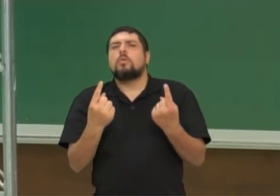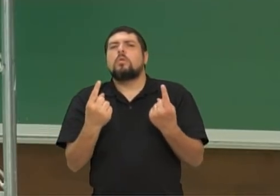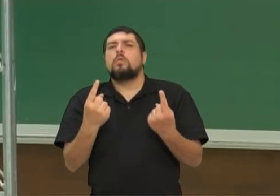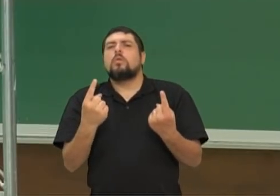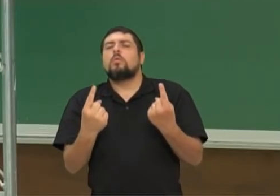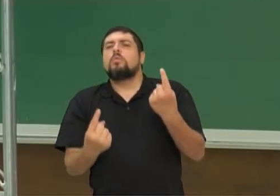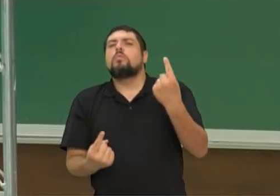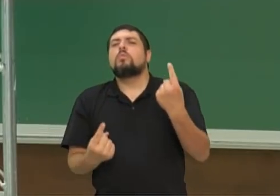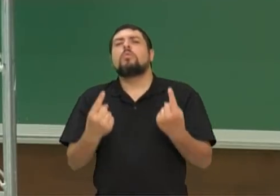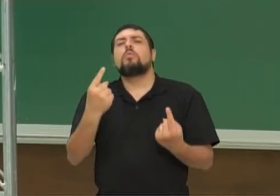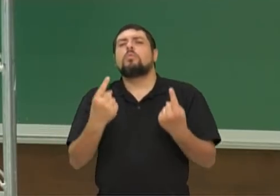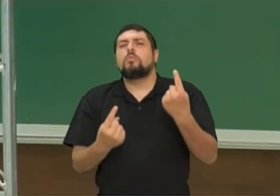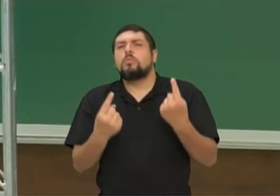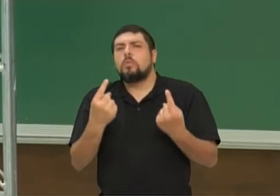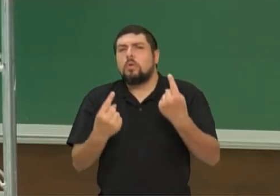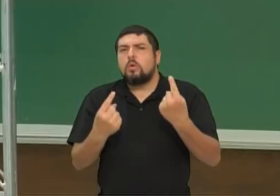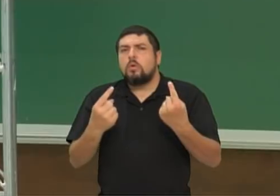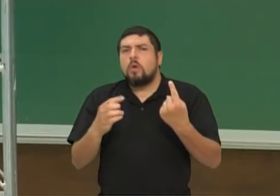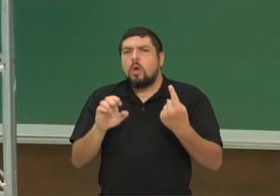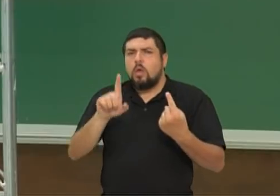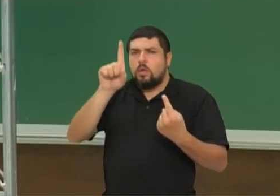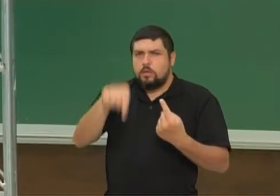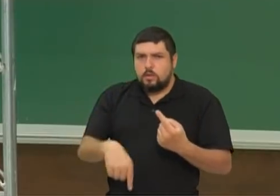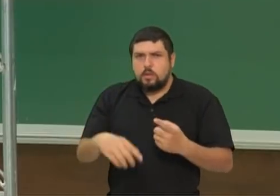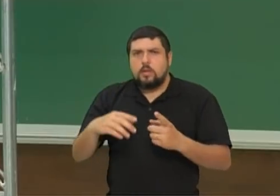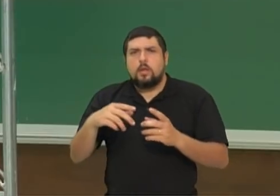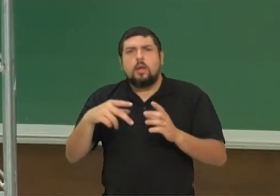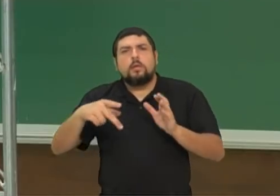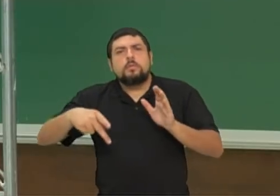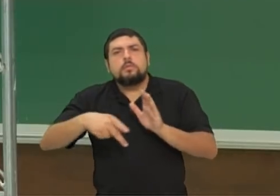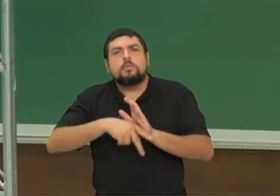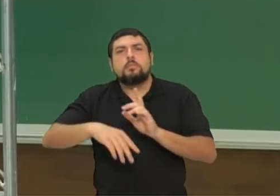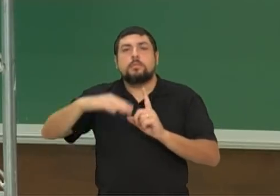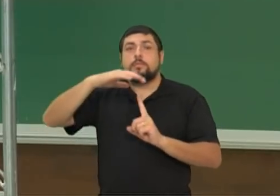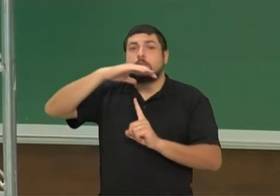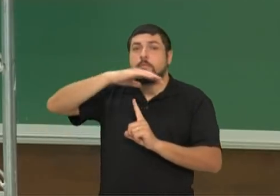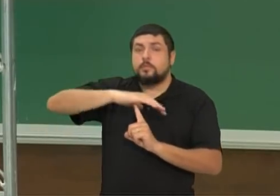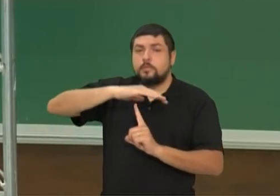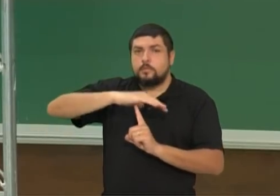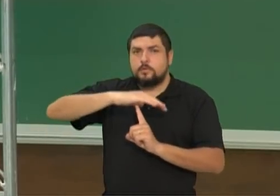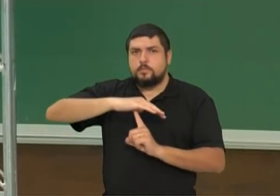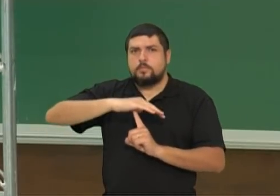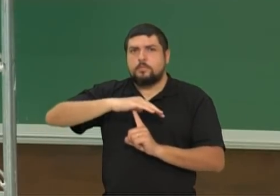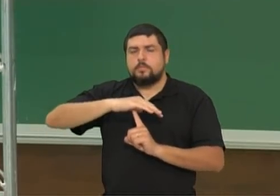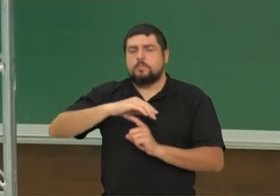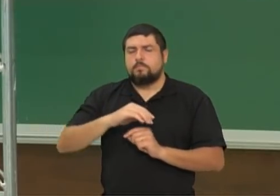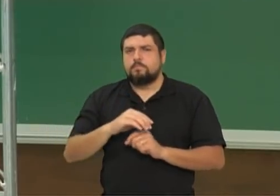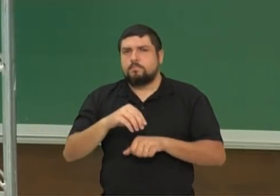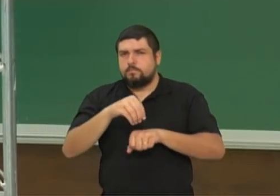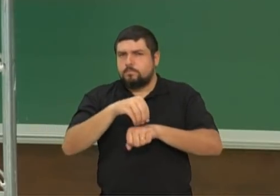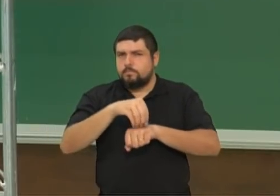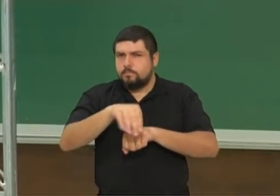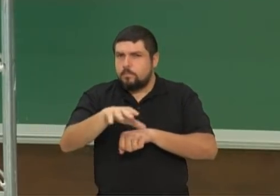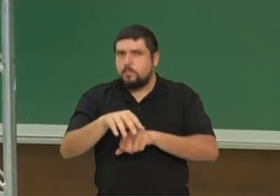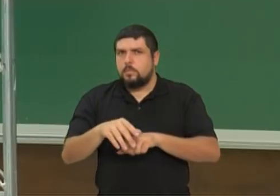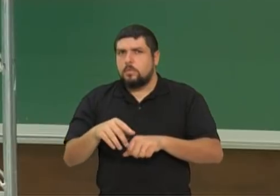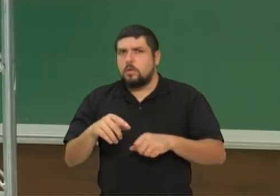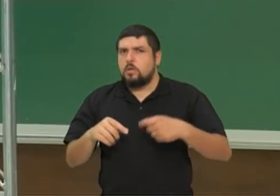aqui contempla lugares que são sagrados paranaense. Uma dica, tem mais de